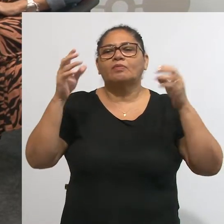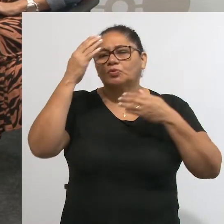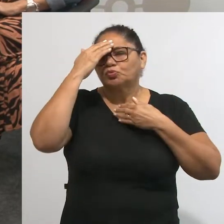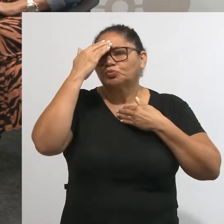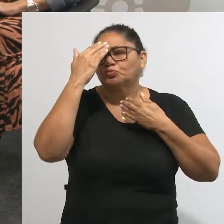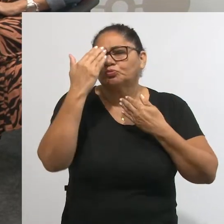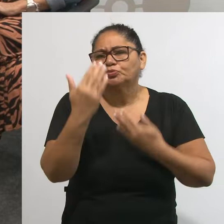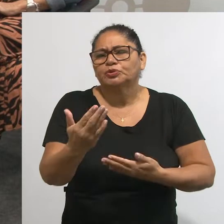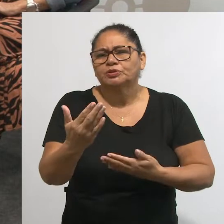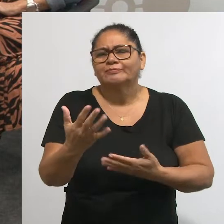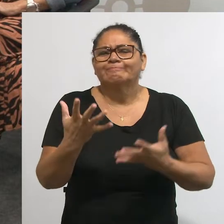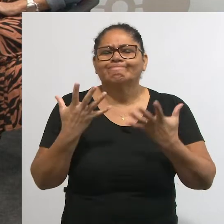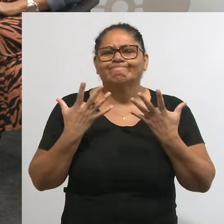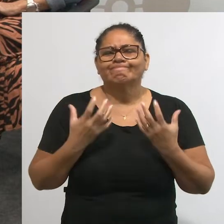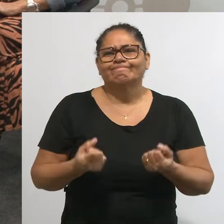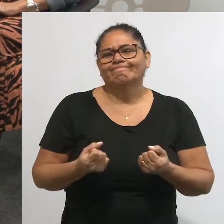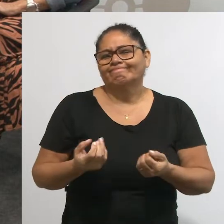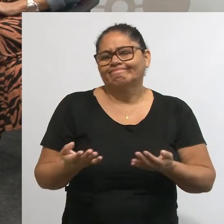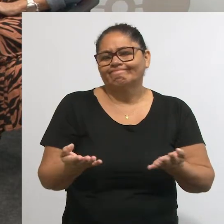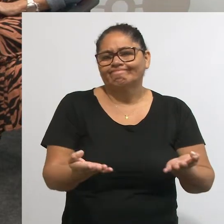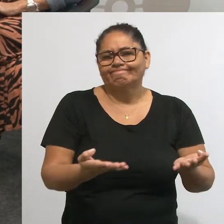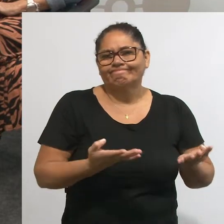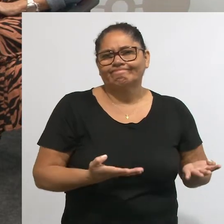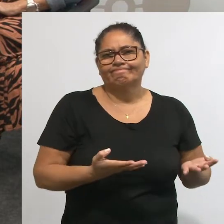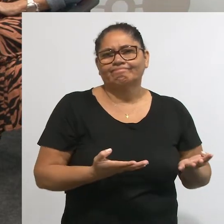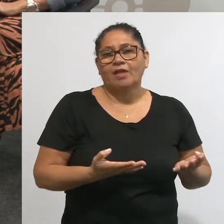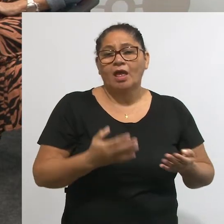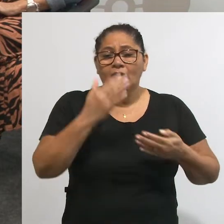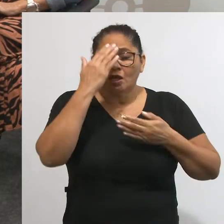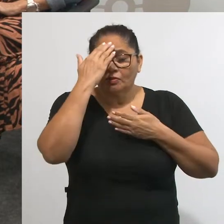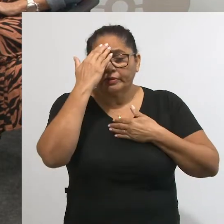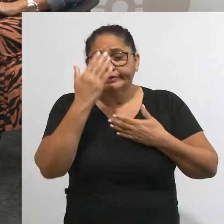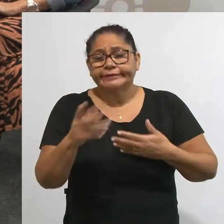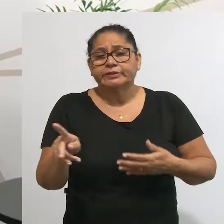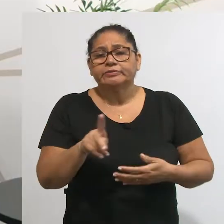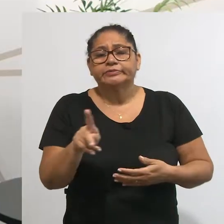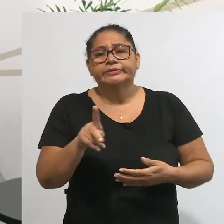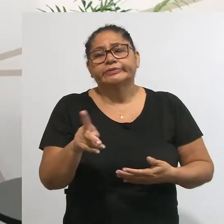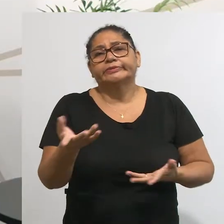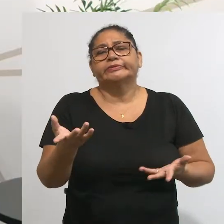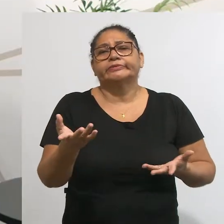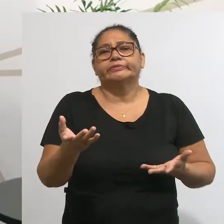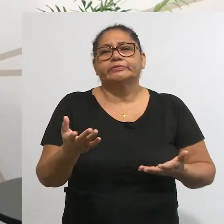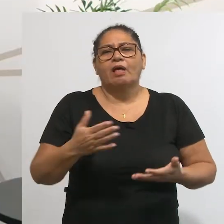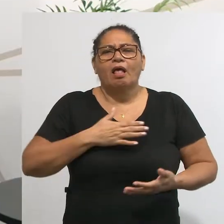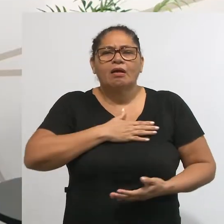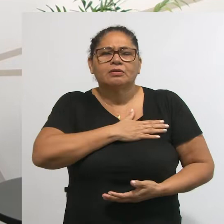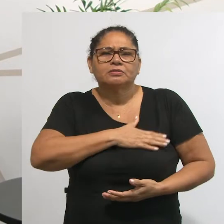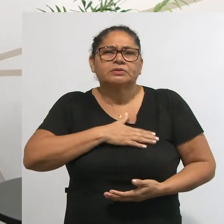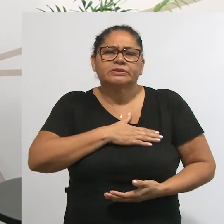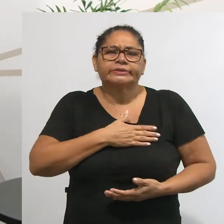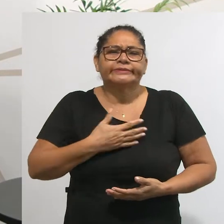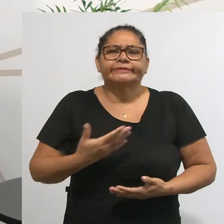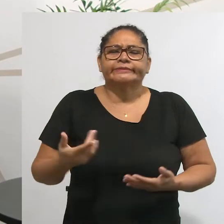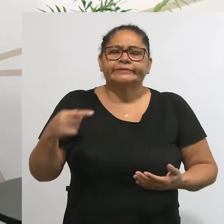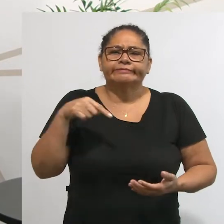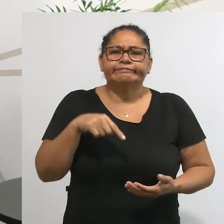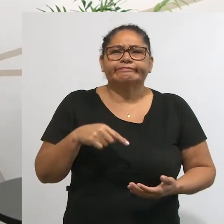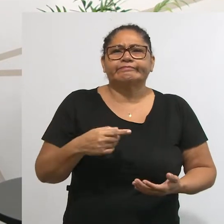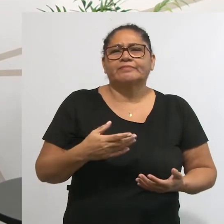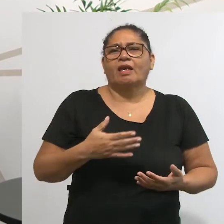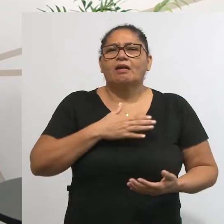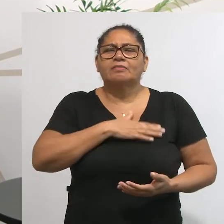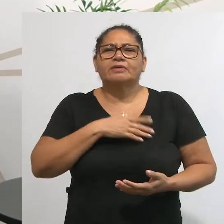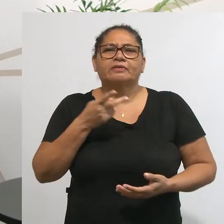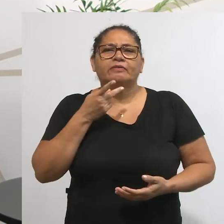muito obrigada por ter aceito o nosso convite. Eu que agradeço, professora Andréia, é um prazer estar aqui e um